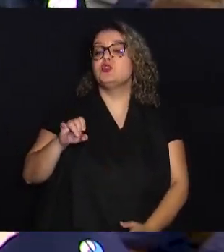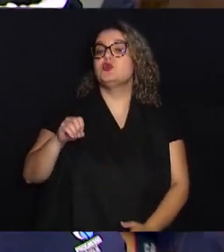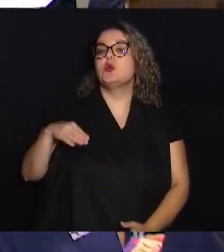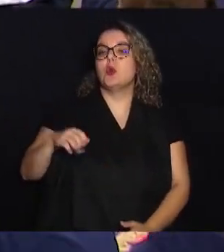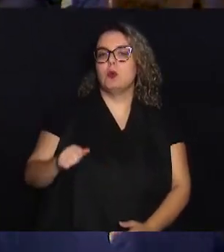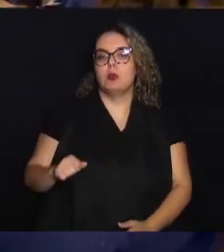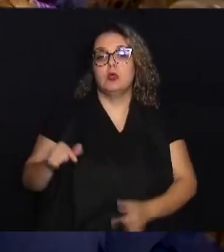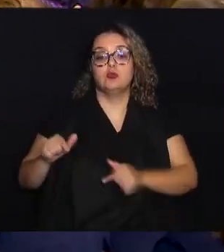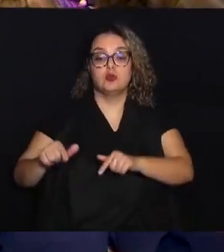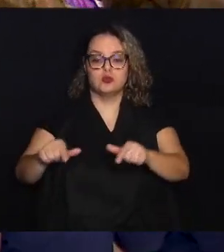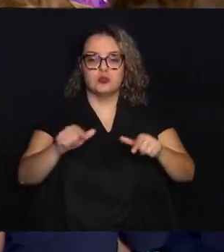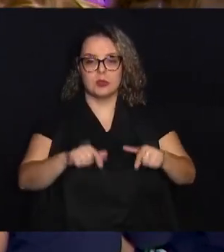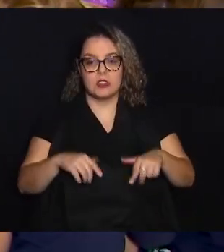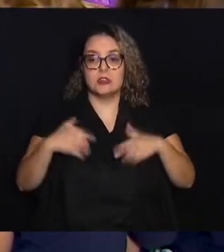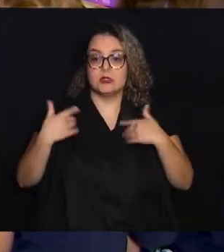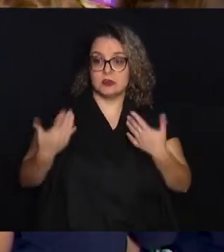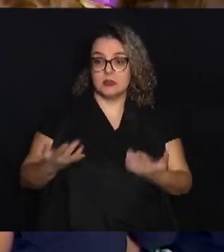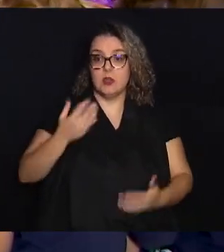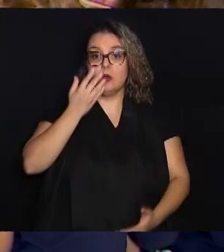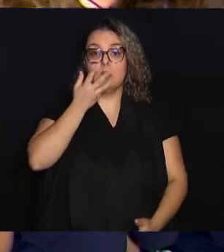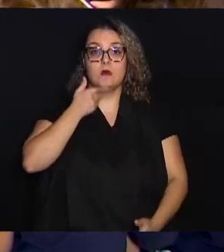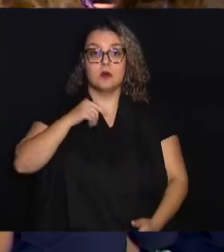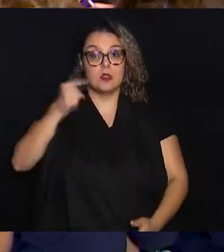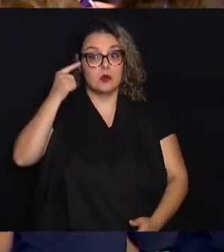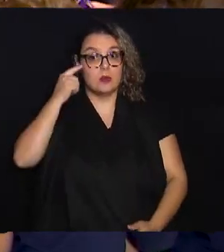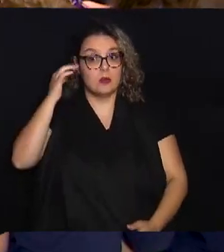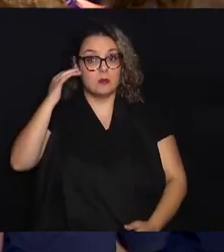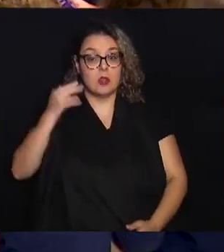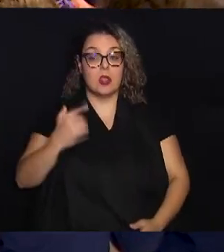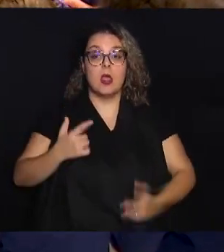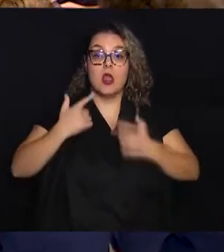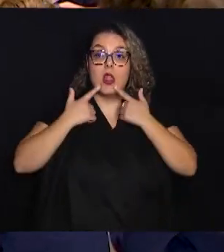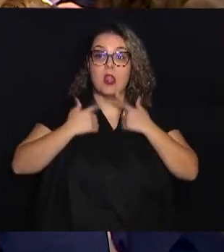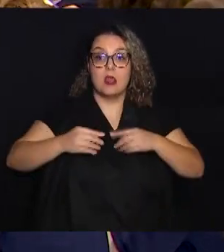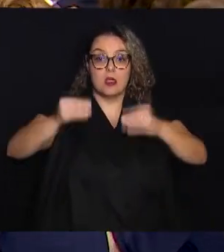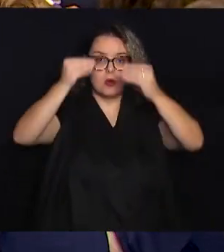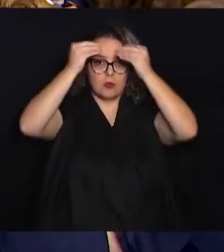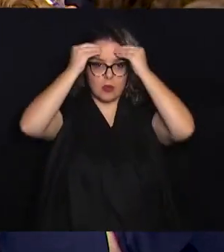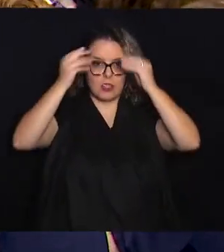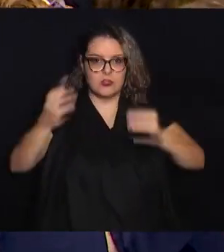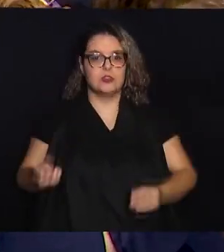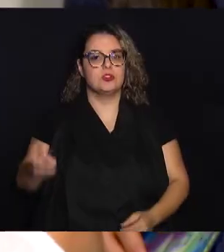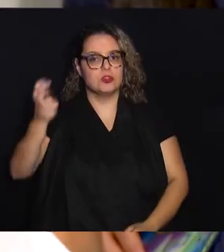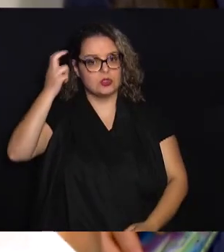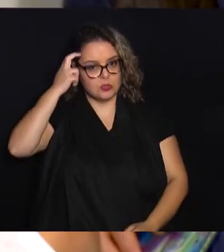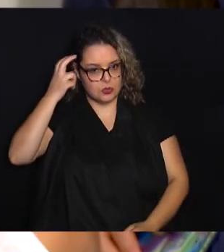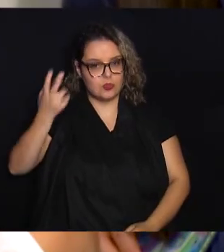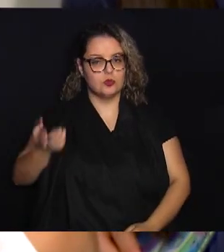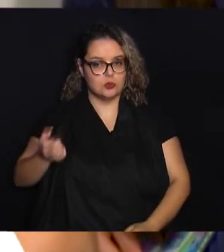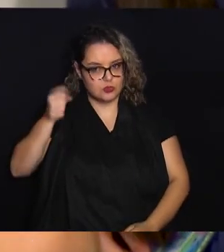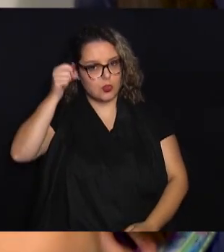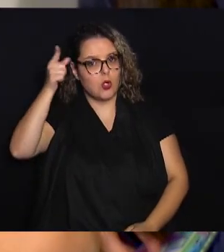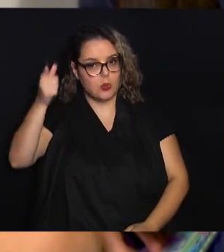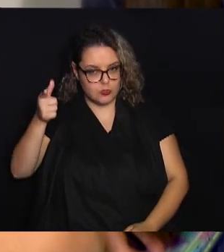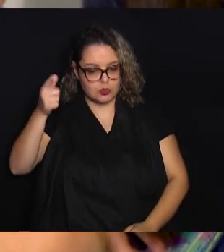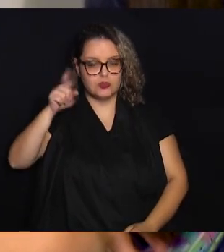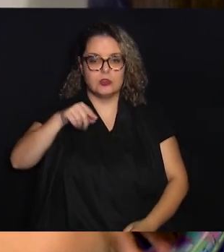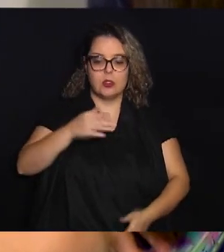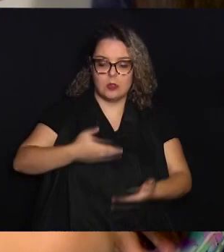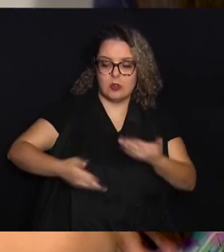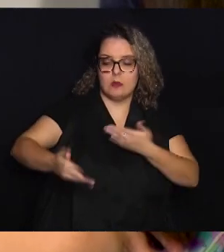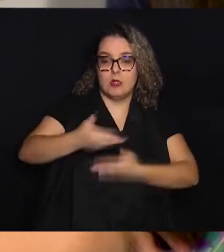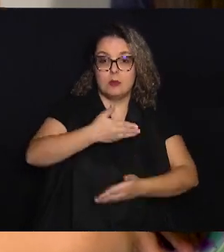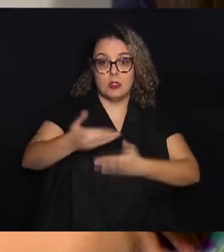origem do idioma. Então, a criança pensar em linguagem e cultura é pensar nessas dimensões que se articulam e